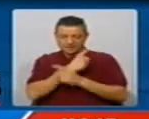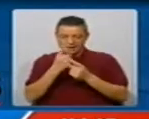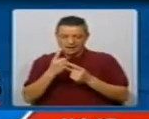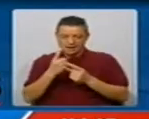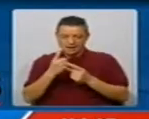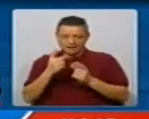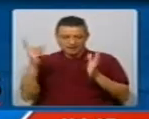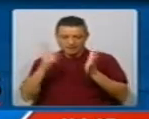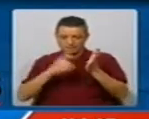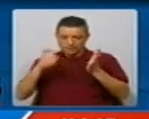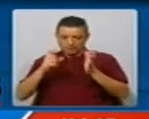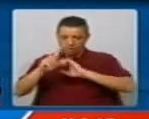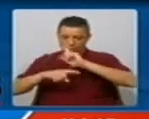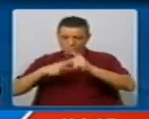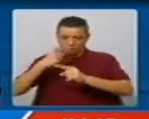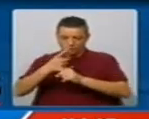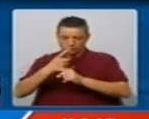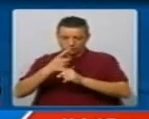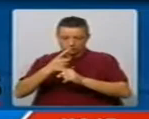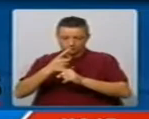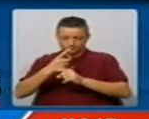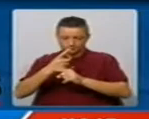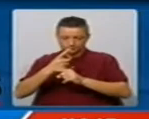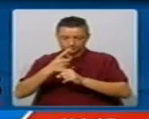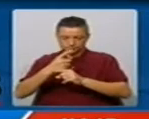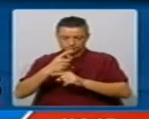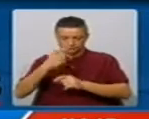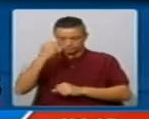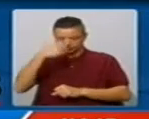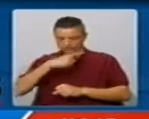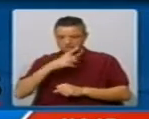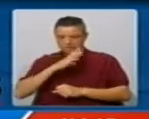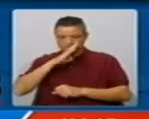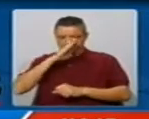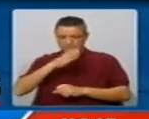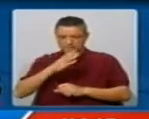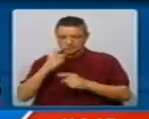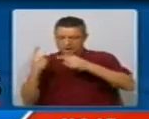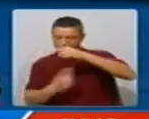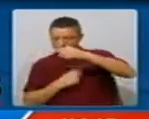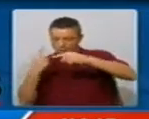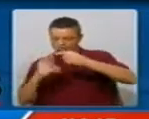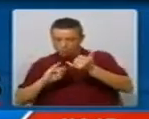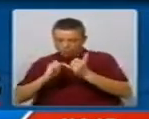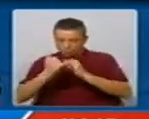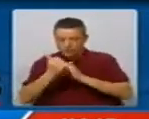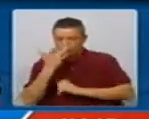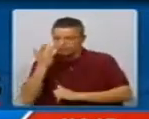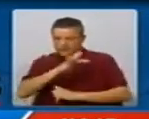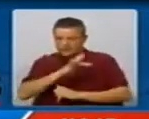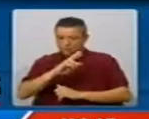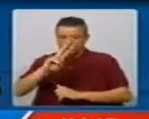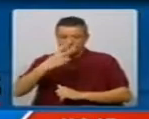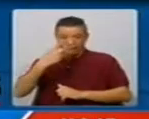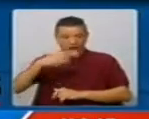ver um outro fenómeno, um outro tipo de evento estelar. A história diz mais ou menos o seguinte, à volta deste buraco negro nós tivemos duas